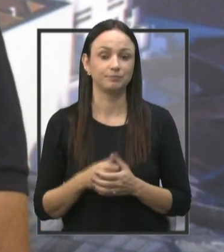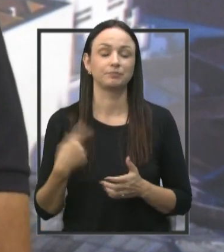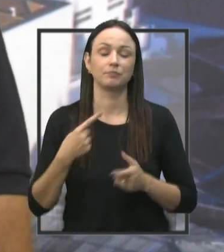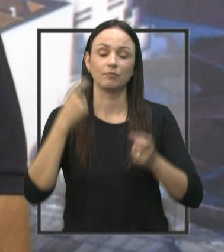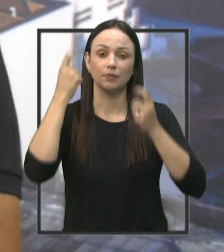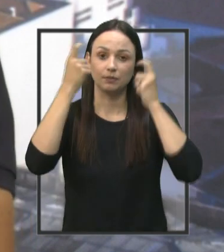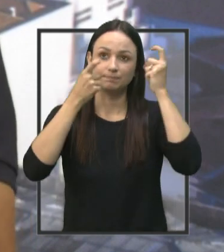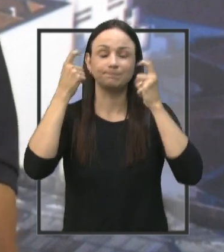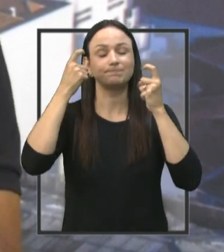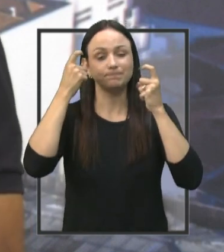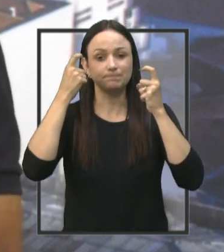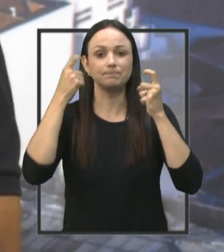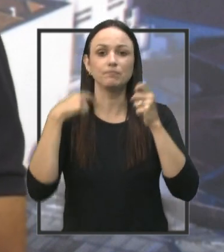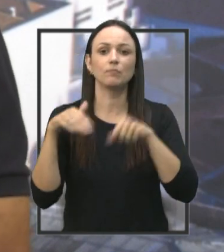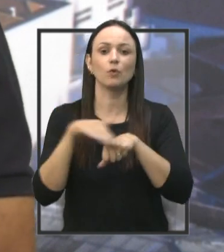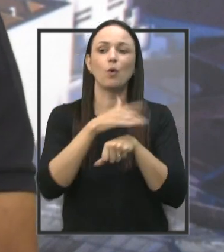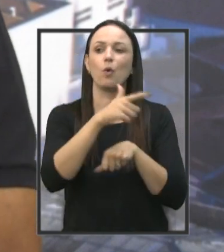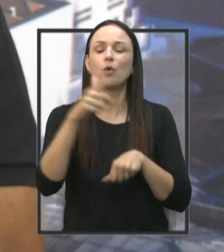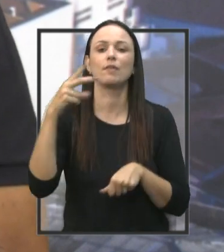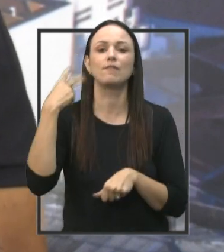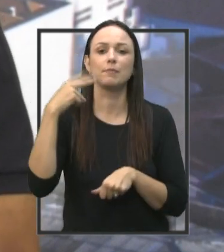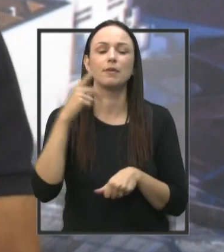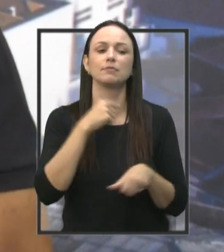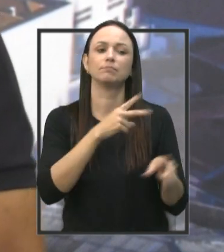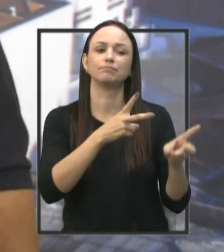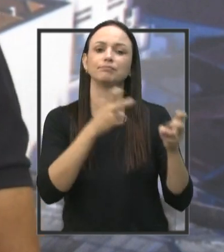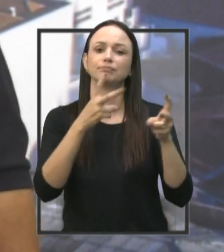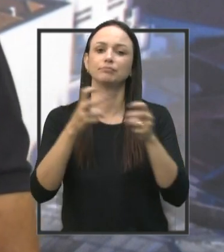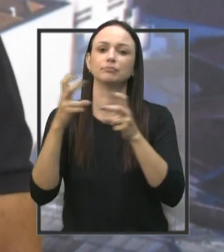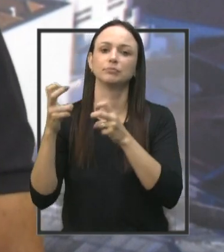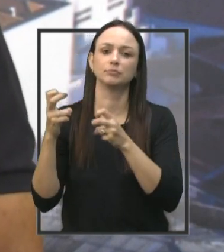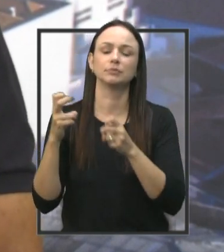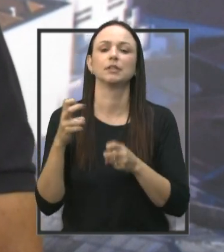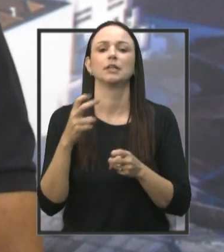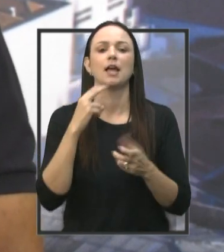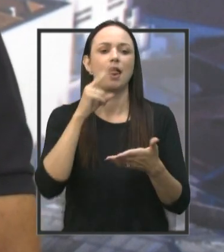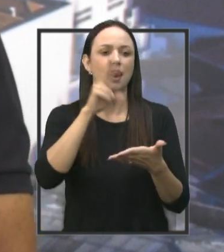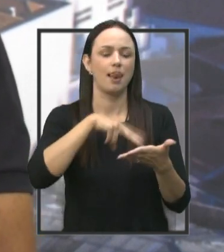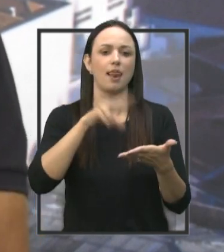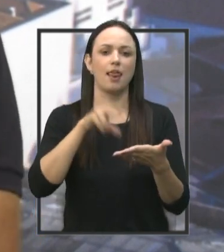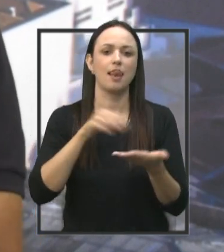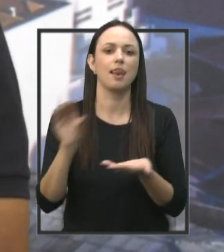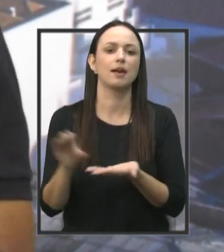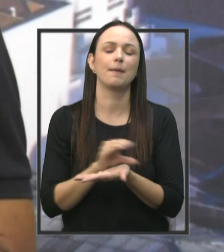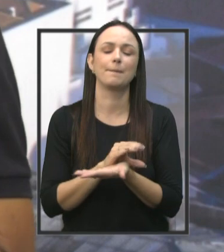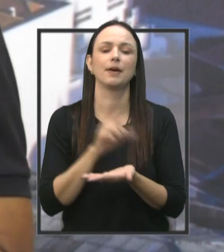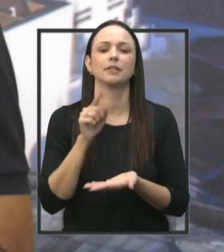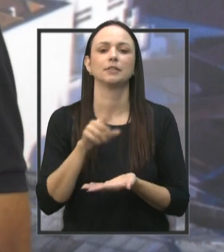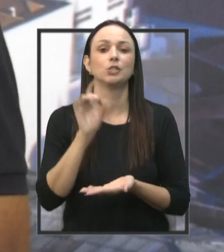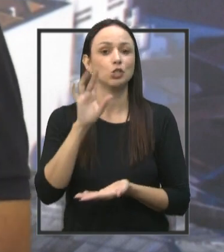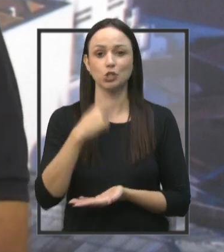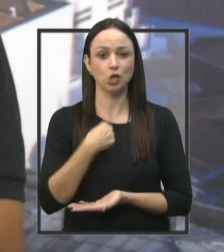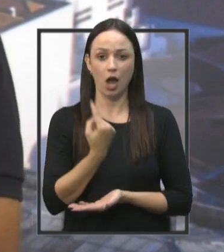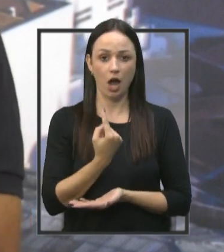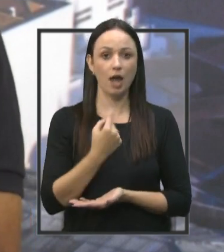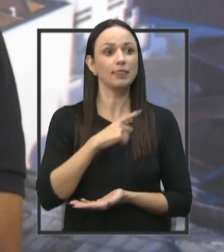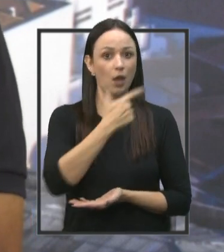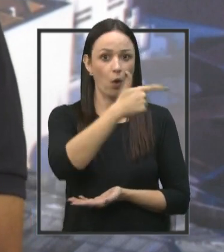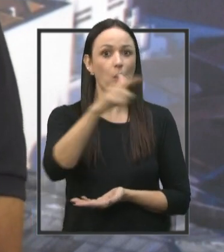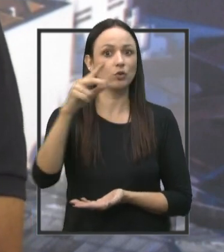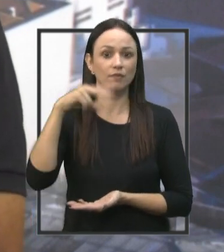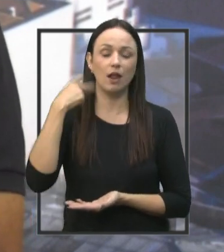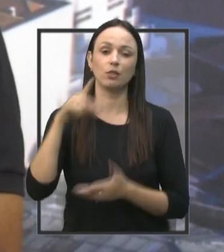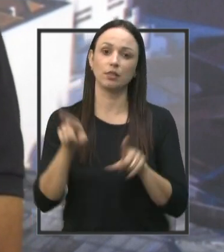nos preocupamos e em conversa com outros vereadores você vai perceber, lendo as emendas aí, que não fui só eu, foram